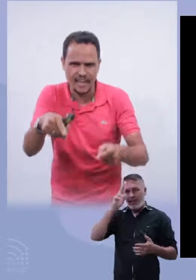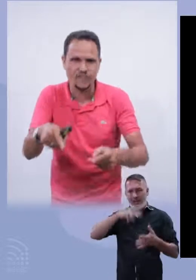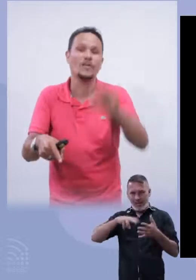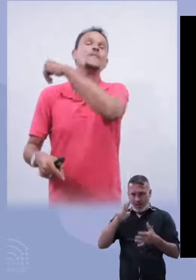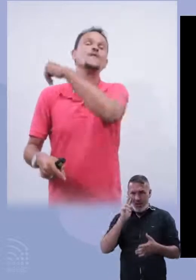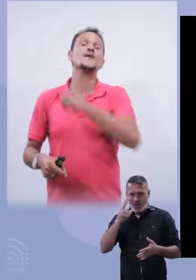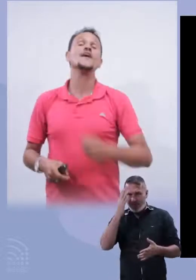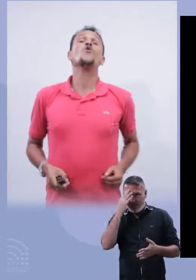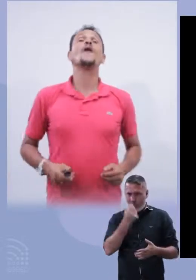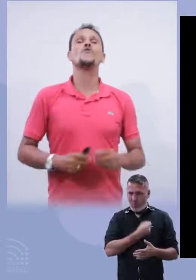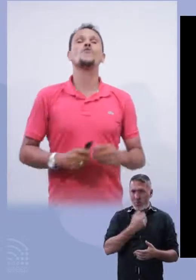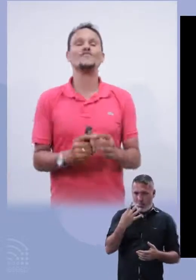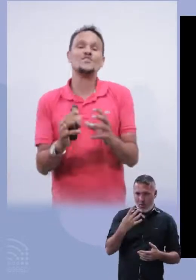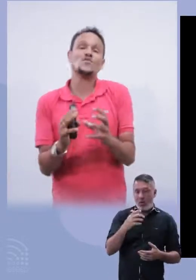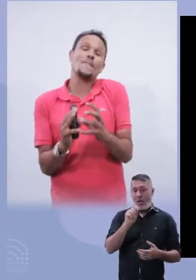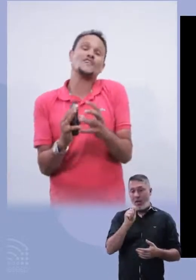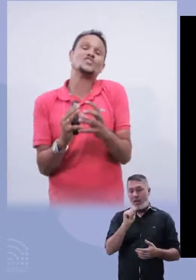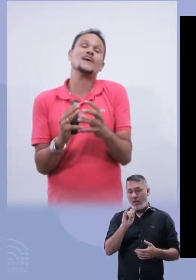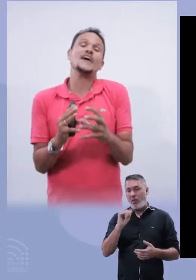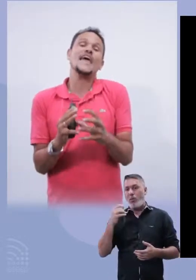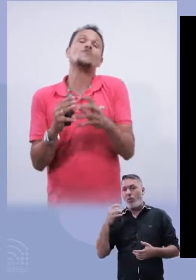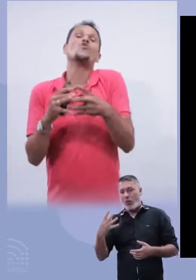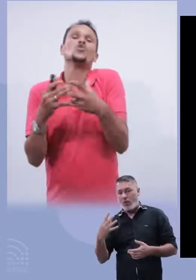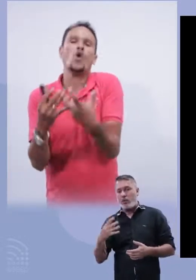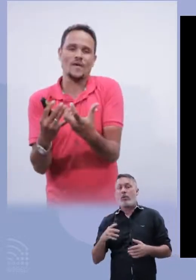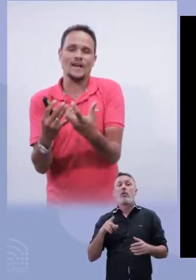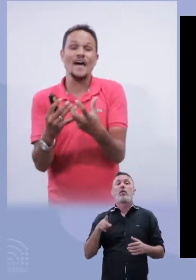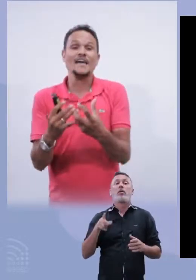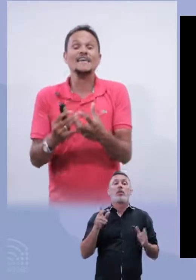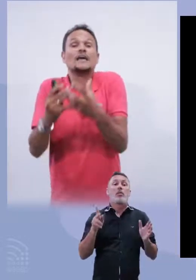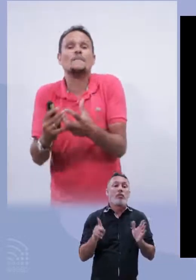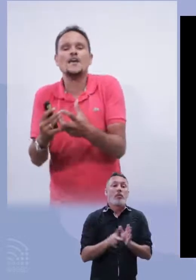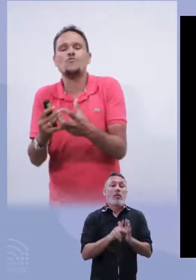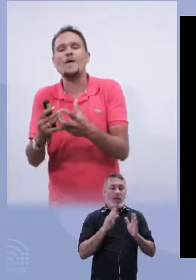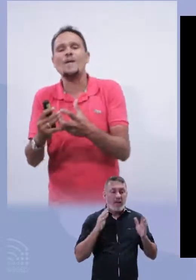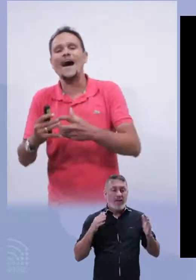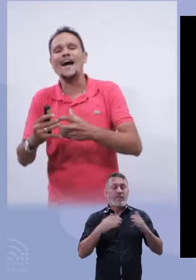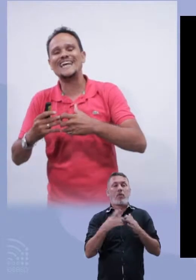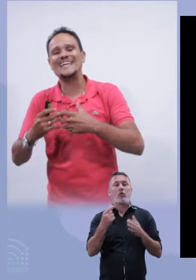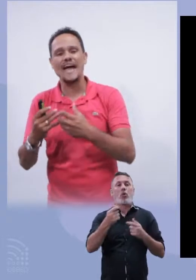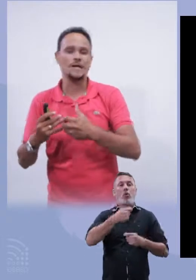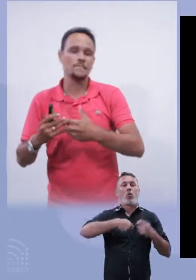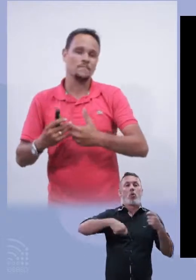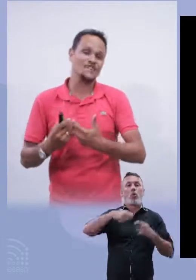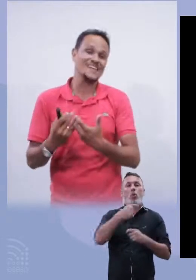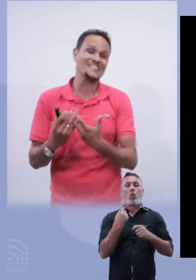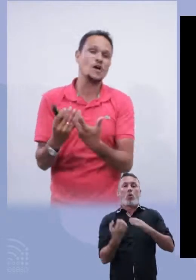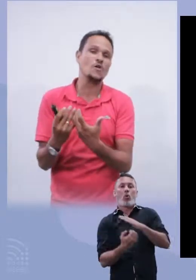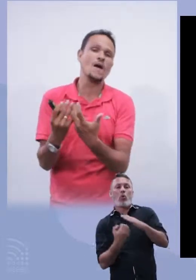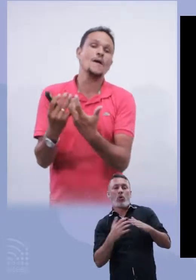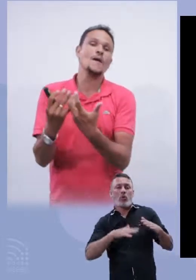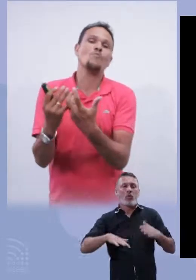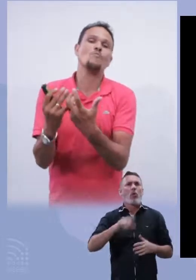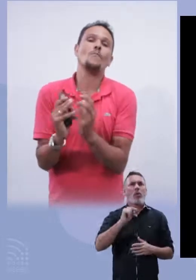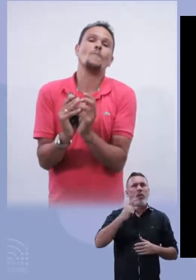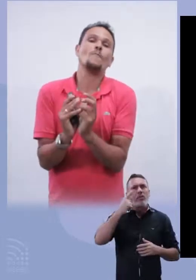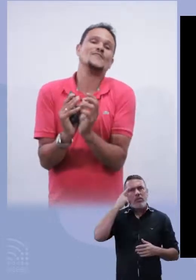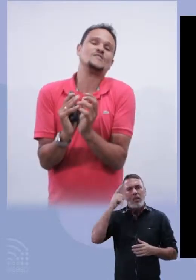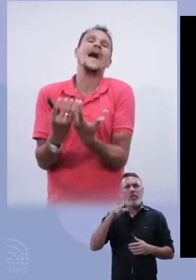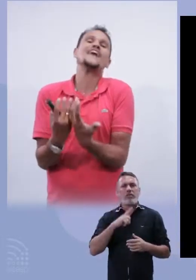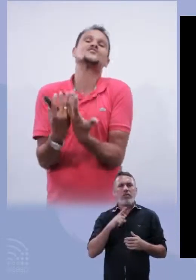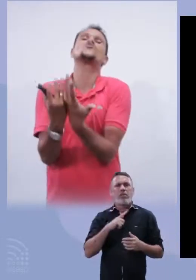né? Você está lendo? Pois bem, o AI-4 vai mexer com a parte econômica e também com a parte da ideia de fazer